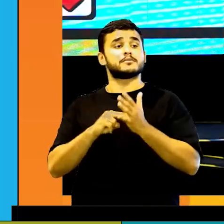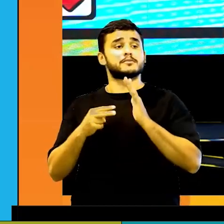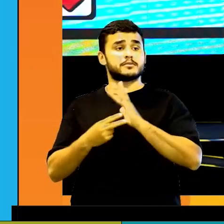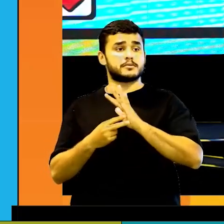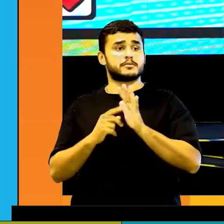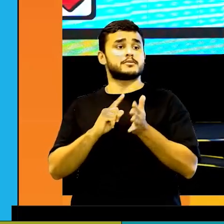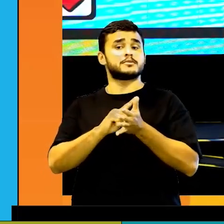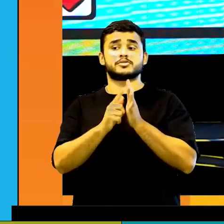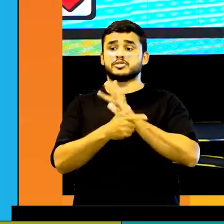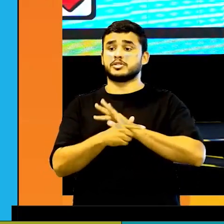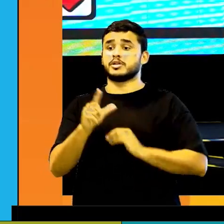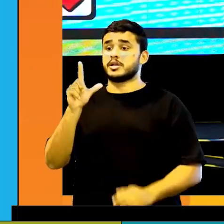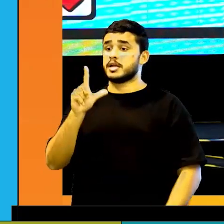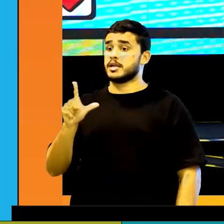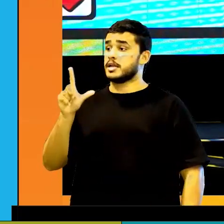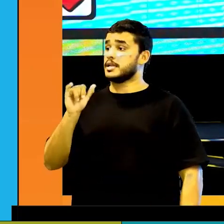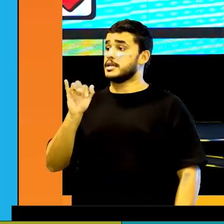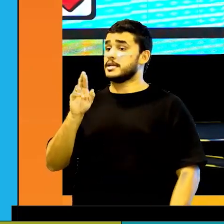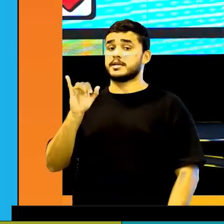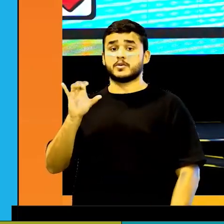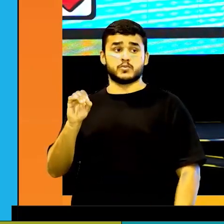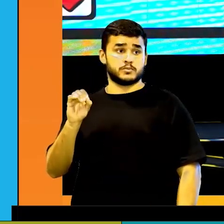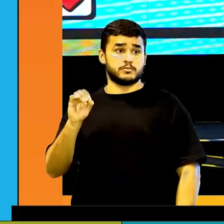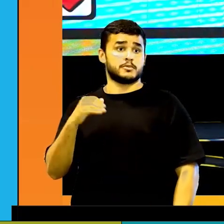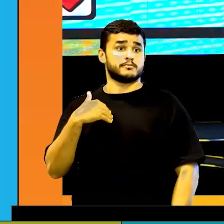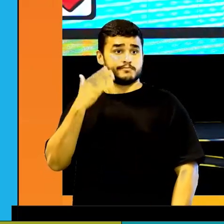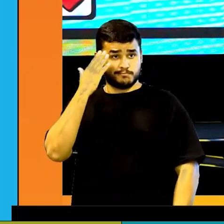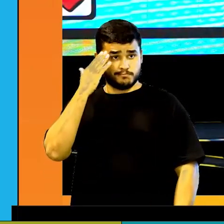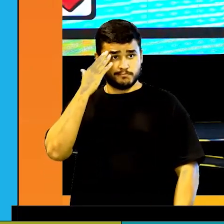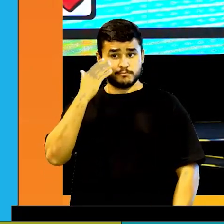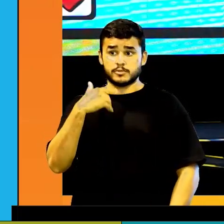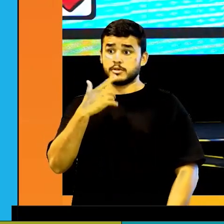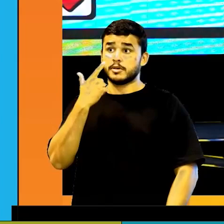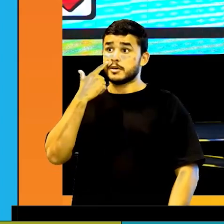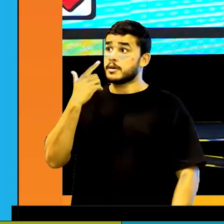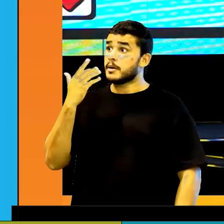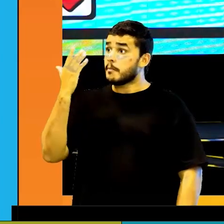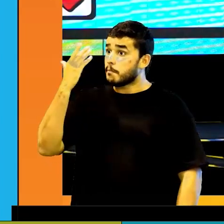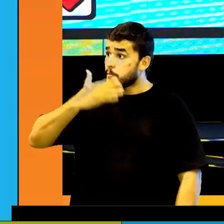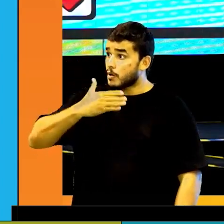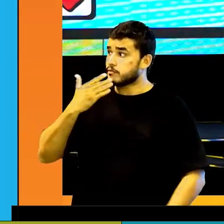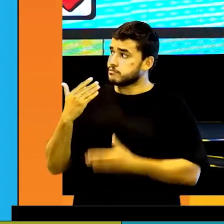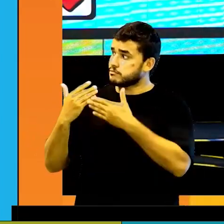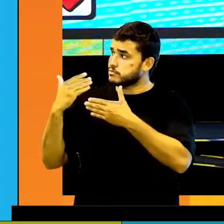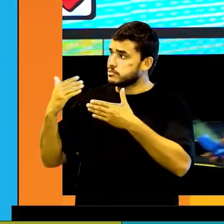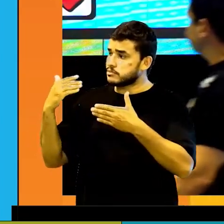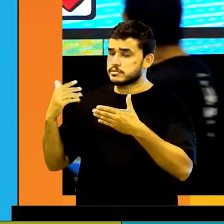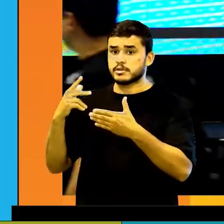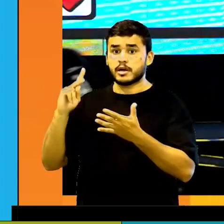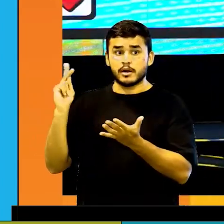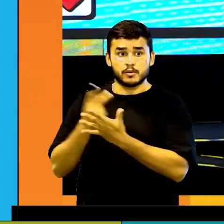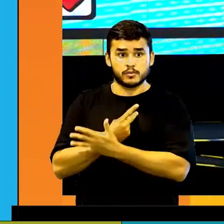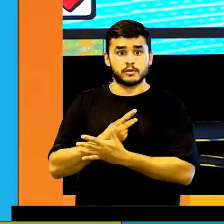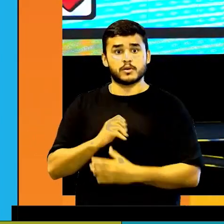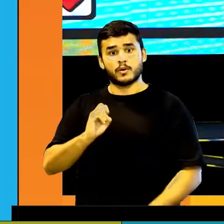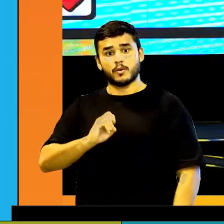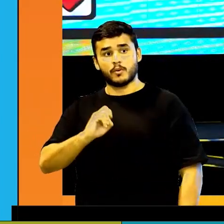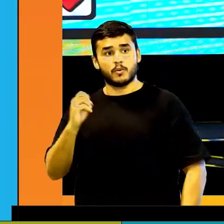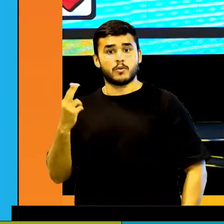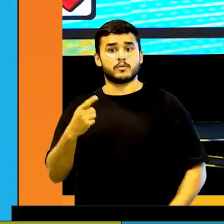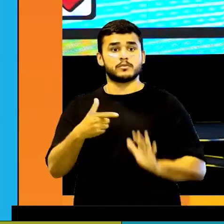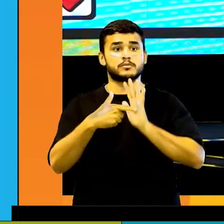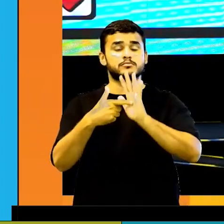gênero lírico? São fatos históricos ou é a distribuição, a exteriorização